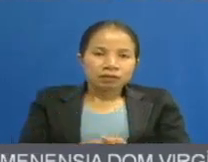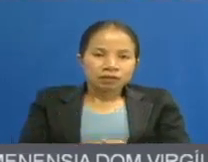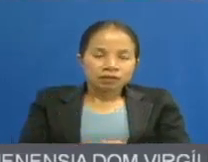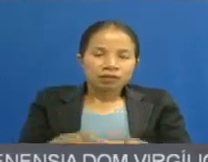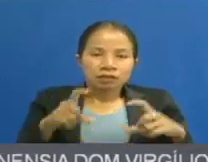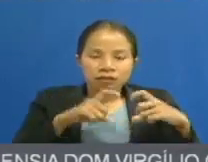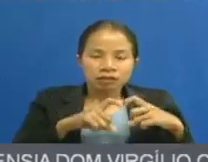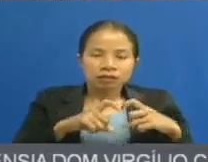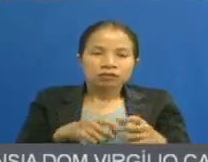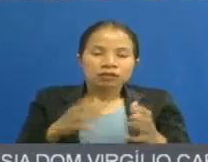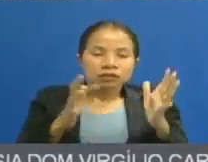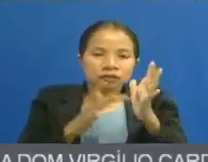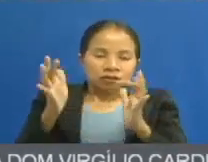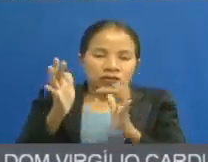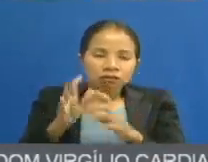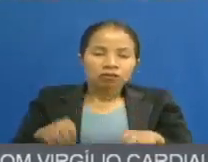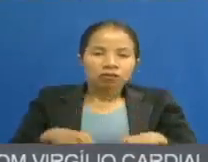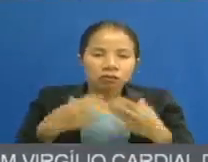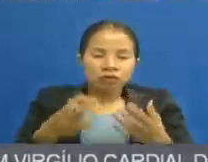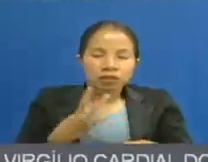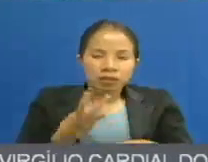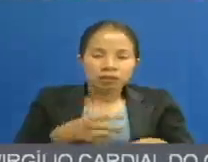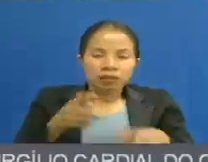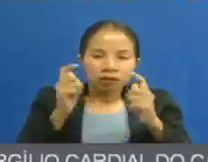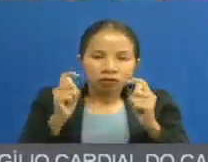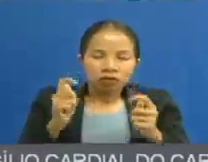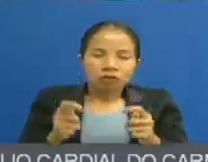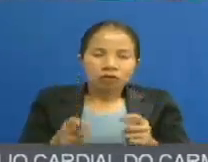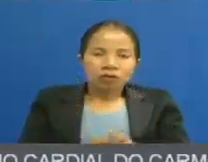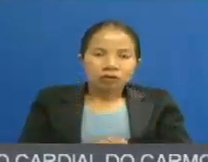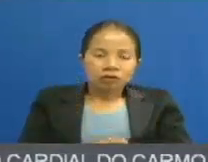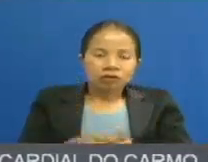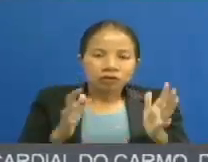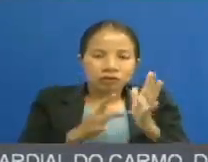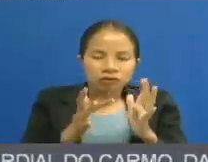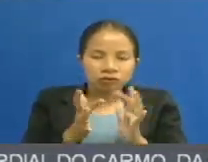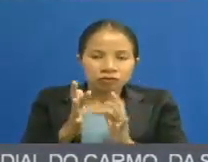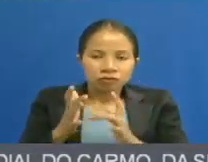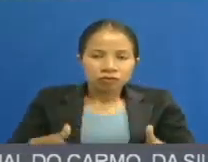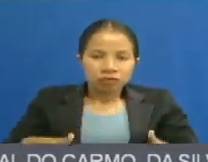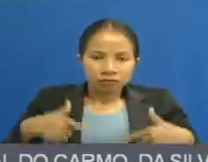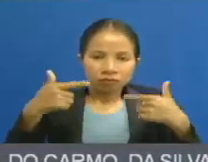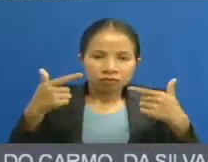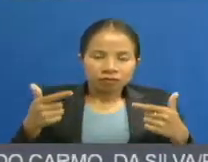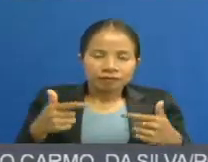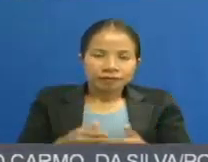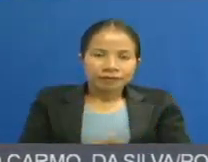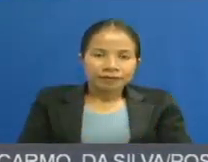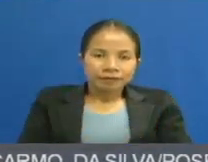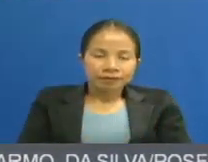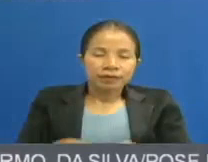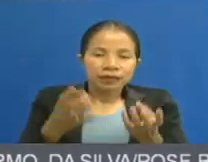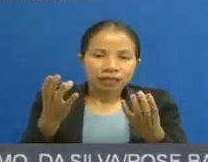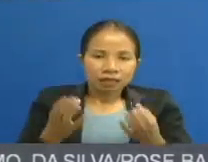a tu o ensame que te contempla mas Jesus não é dobi de mesma a